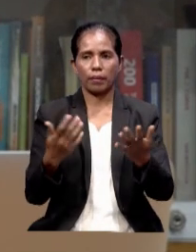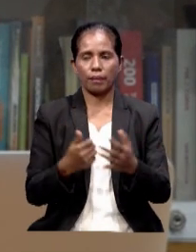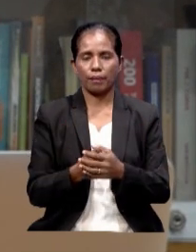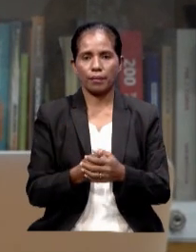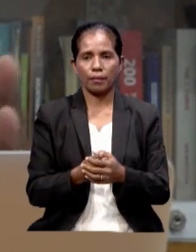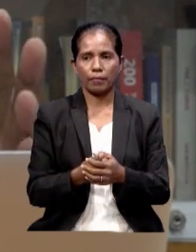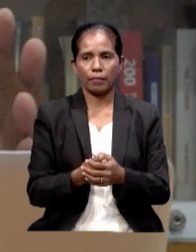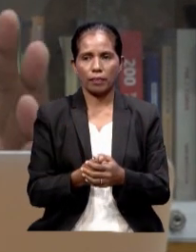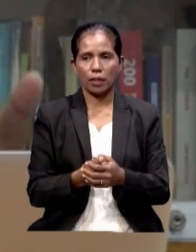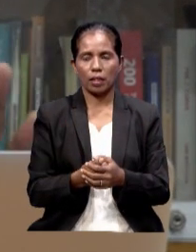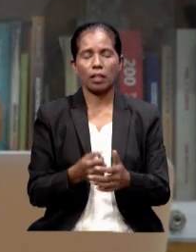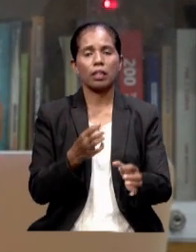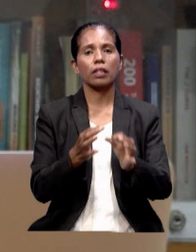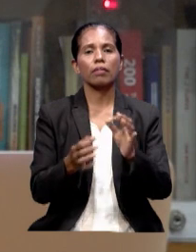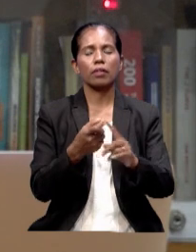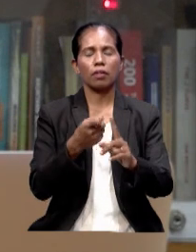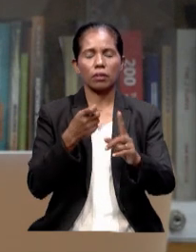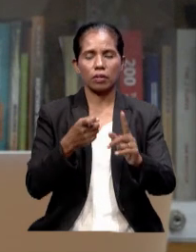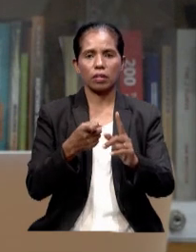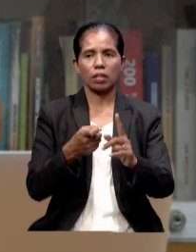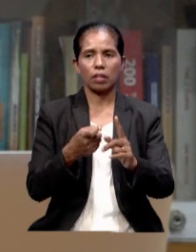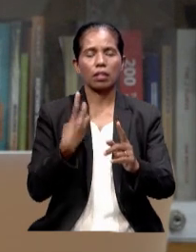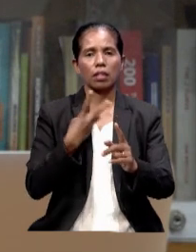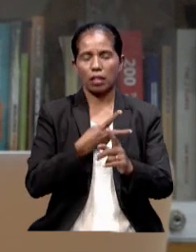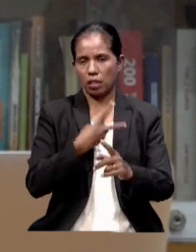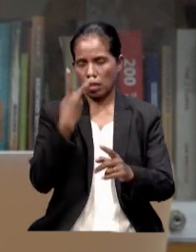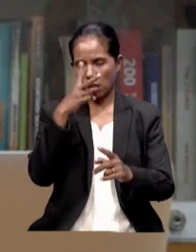identifikasi ne se kon hosi identifikasi ne maka ita hare